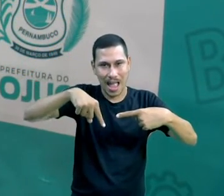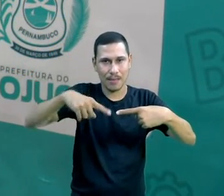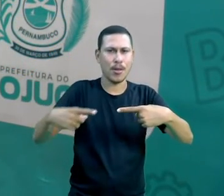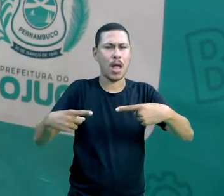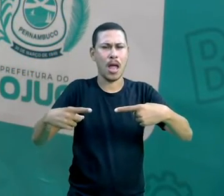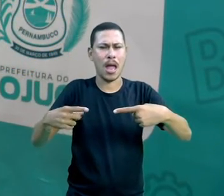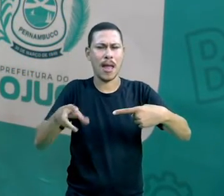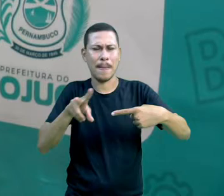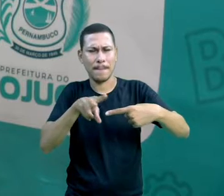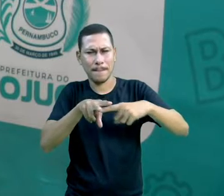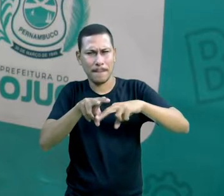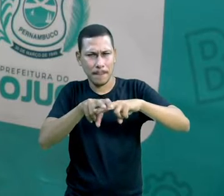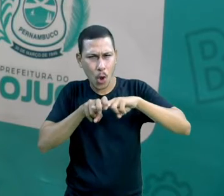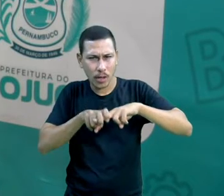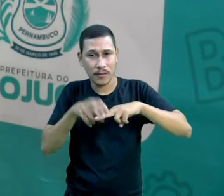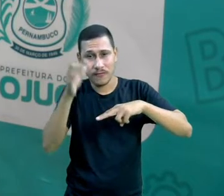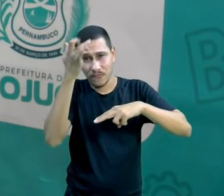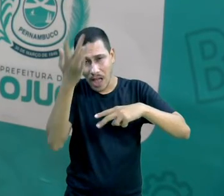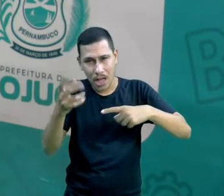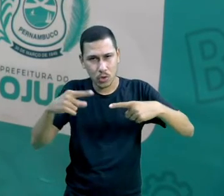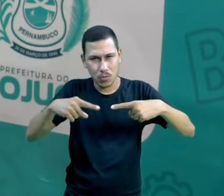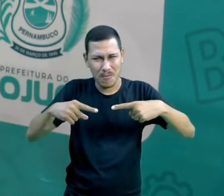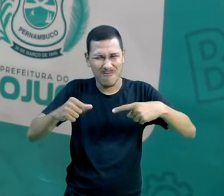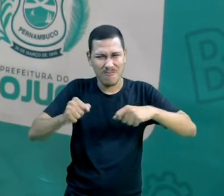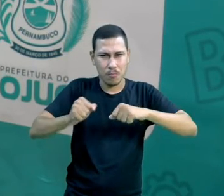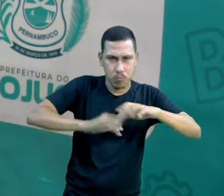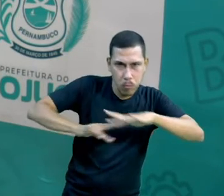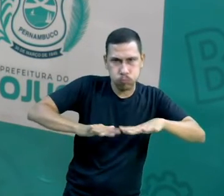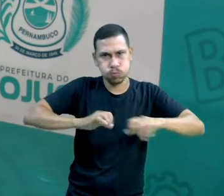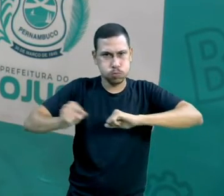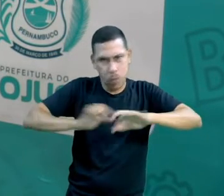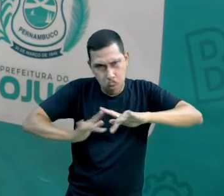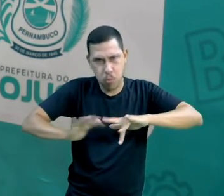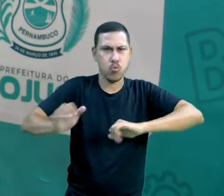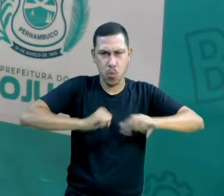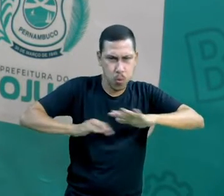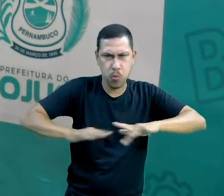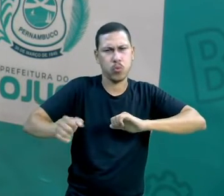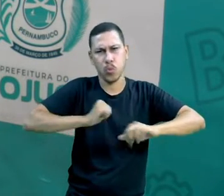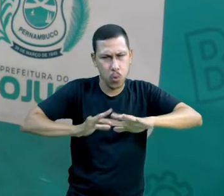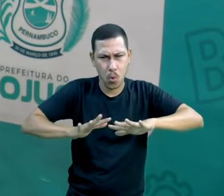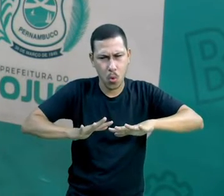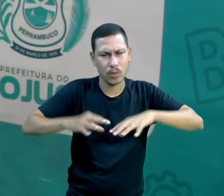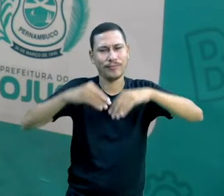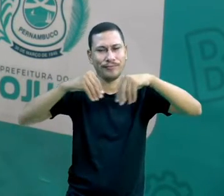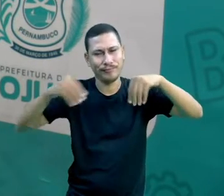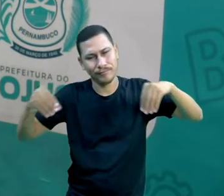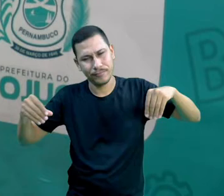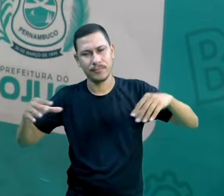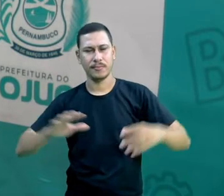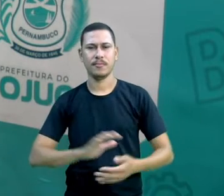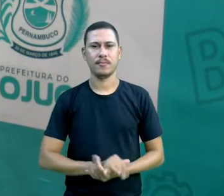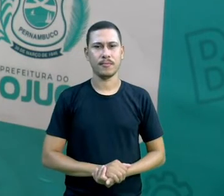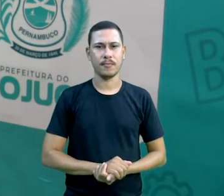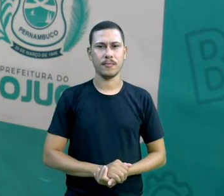né? Então, assim, ela já causou vários terremotos. Onde tem